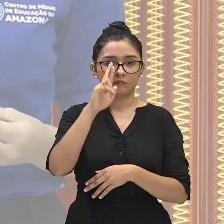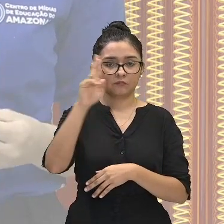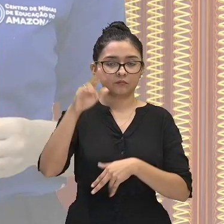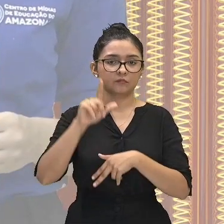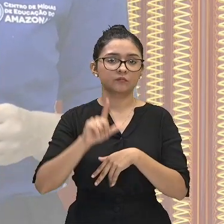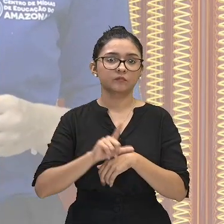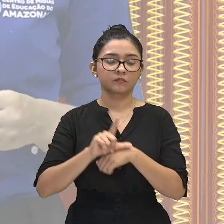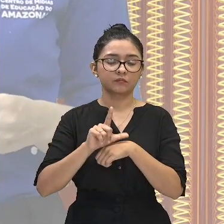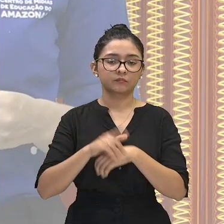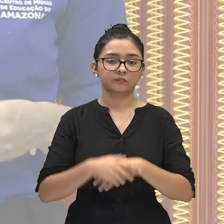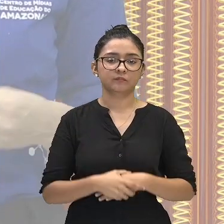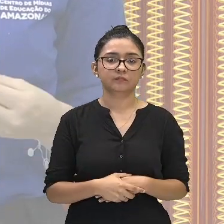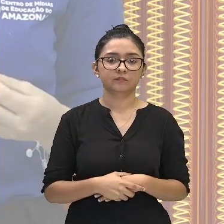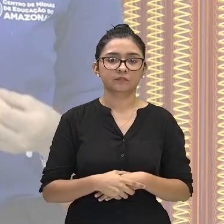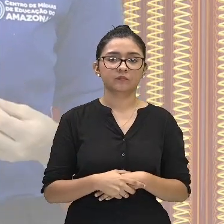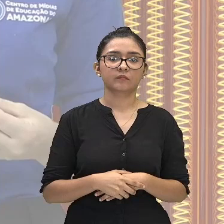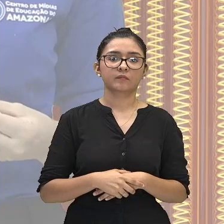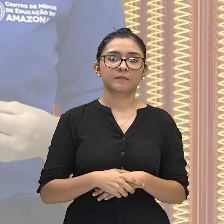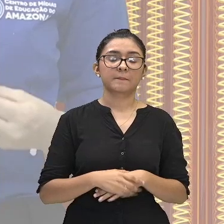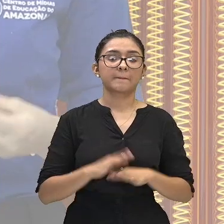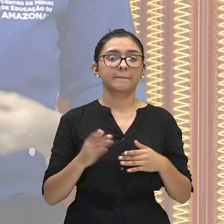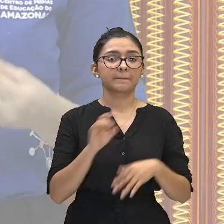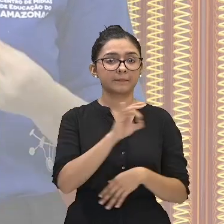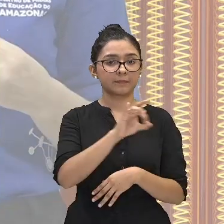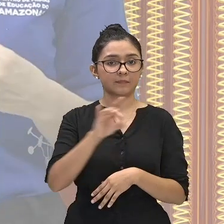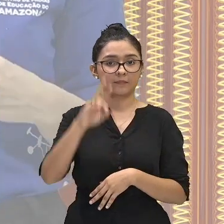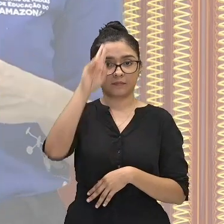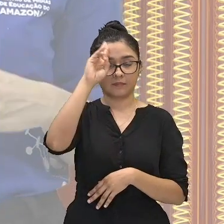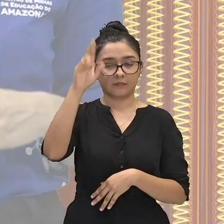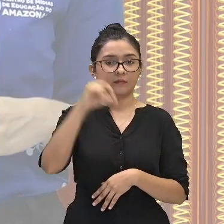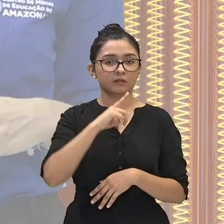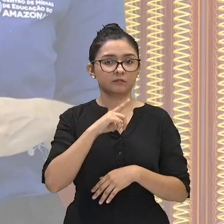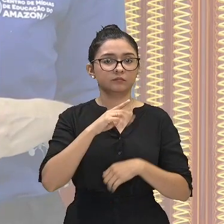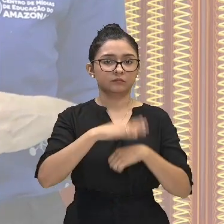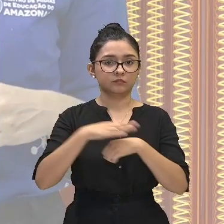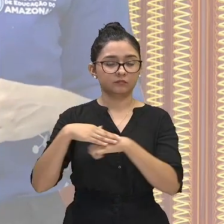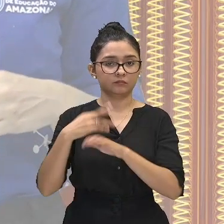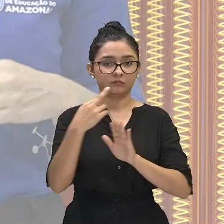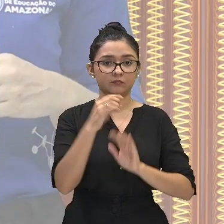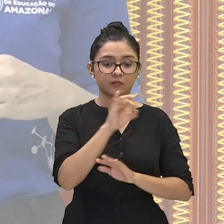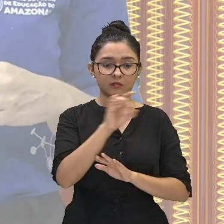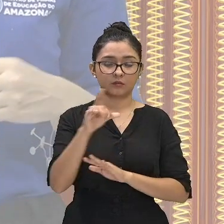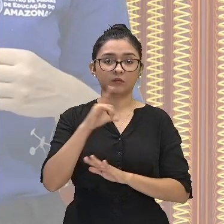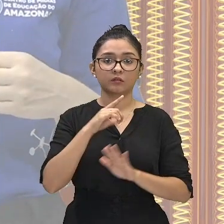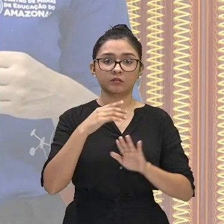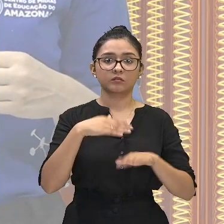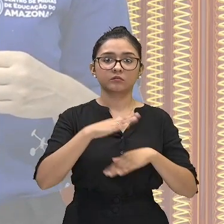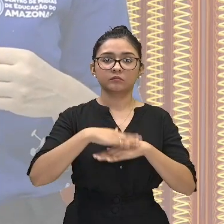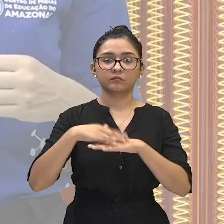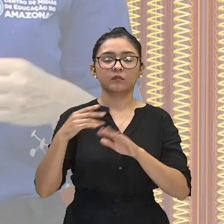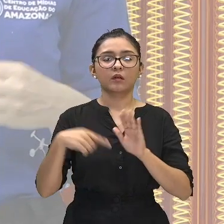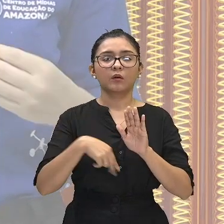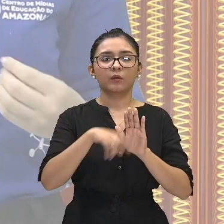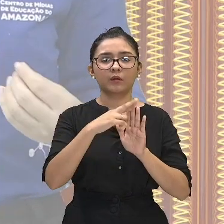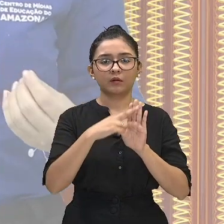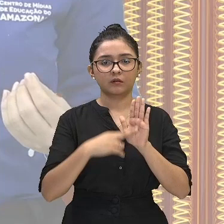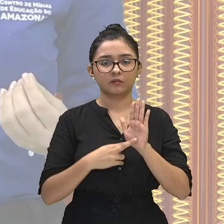cada feudo, o senhor feudal tem as suas próprias regras. Existe um poder